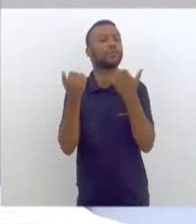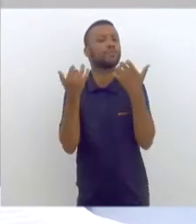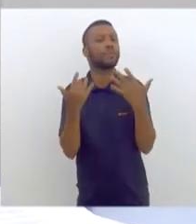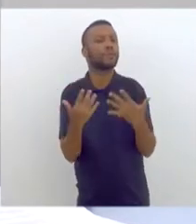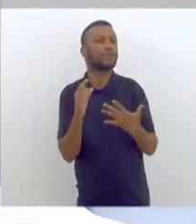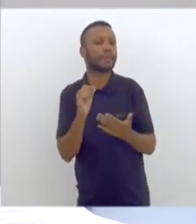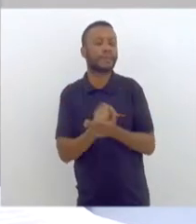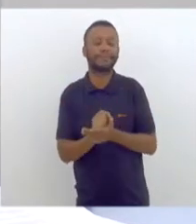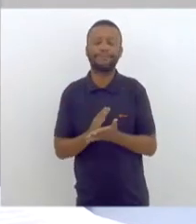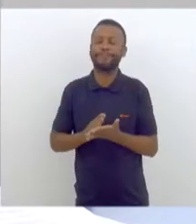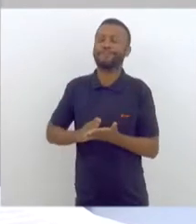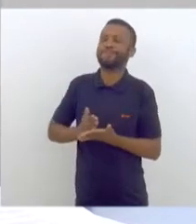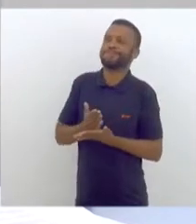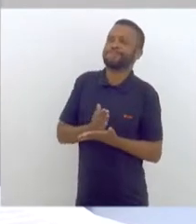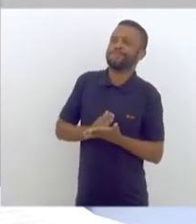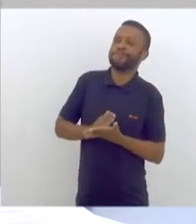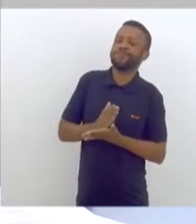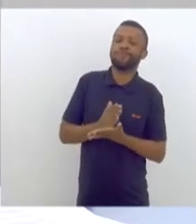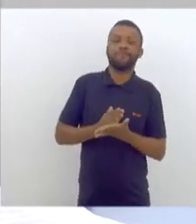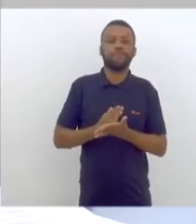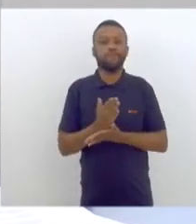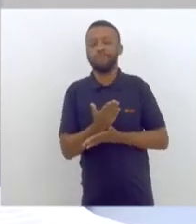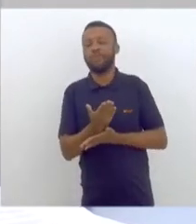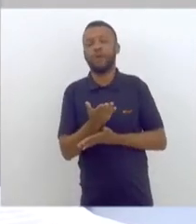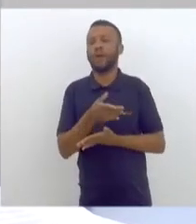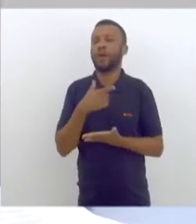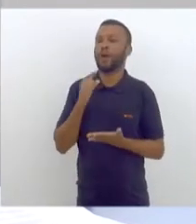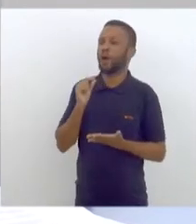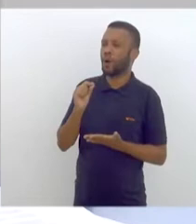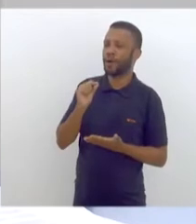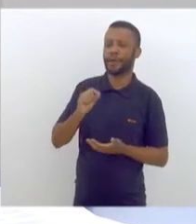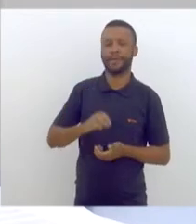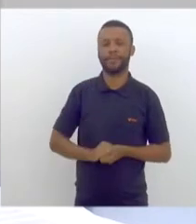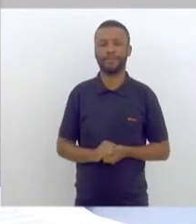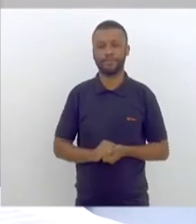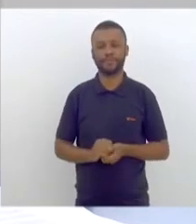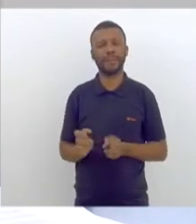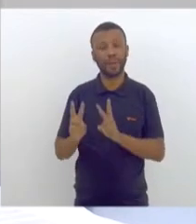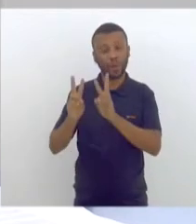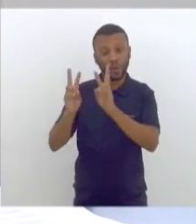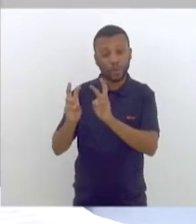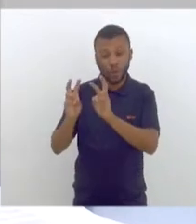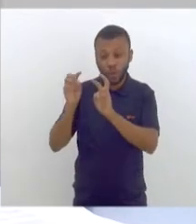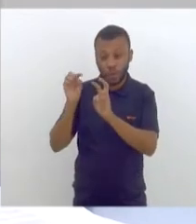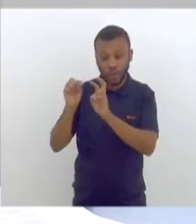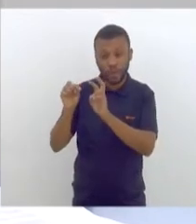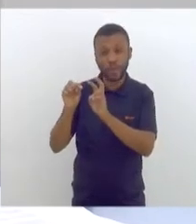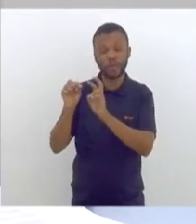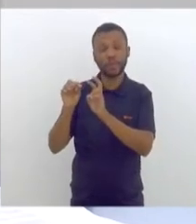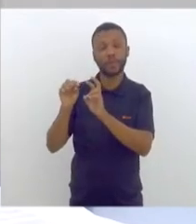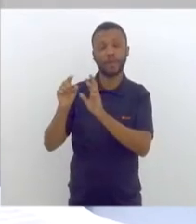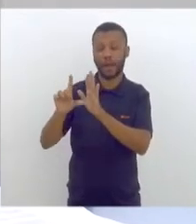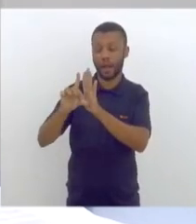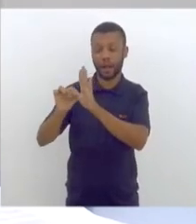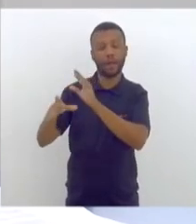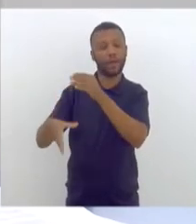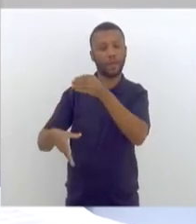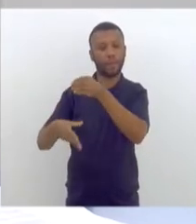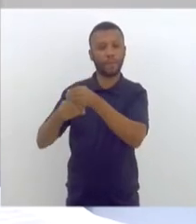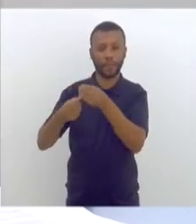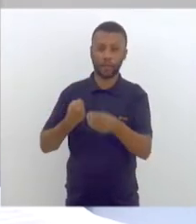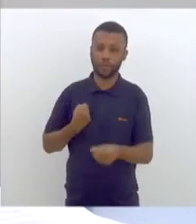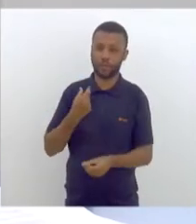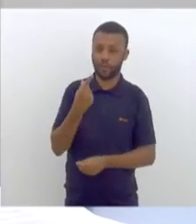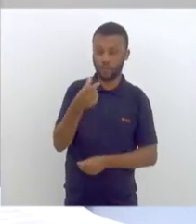que me tira o sono deputado Nelson Rocha em relação a esse tema da lei complementar